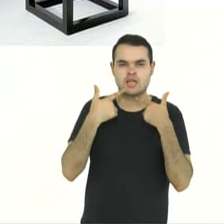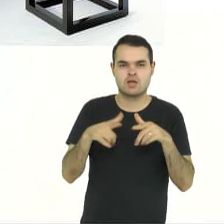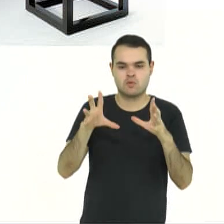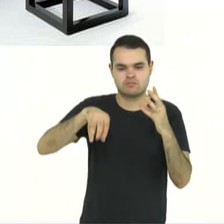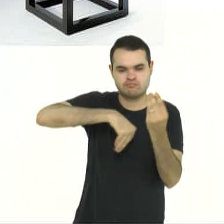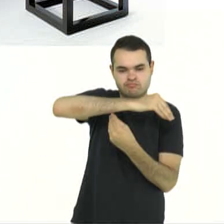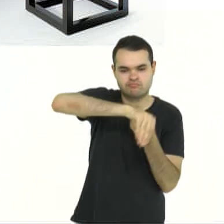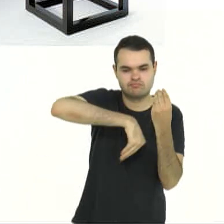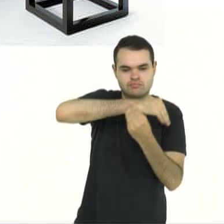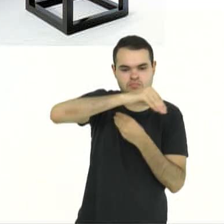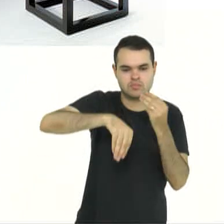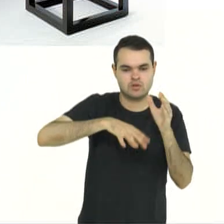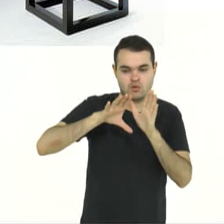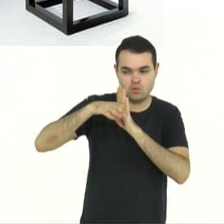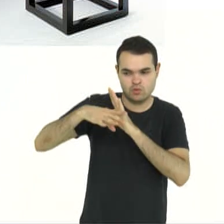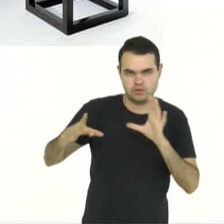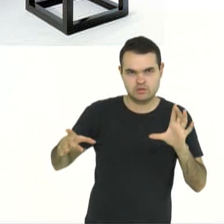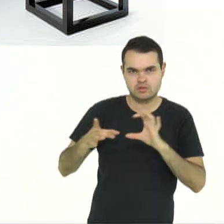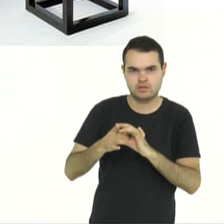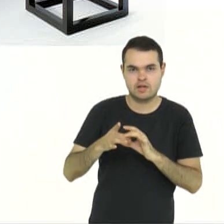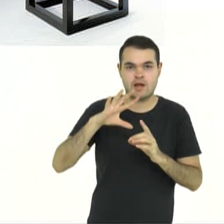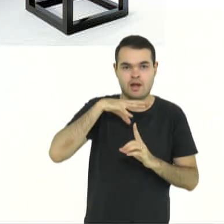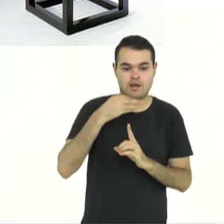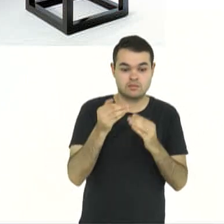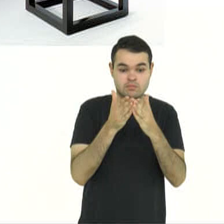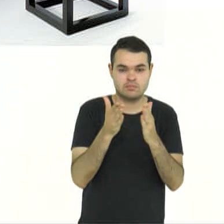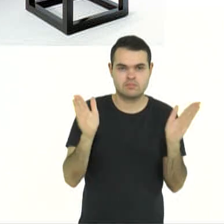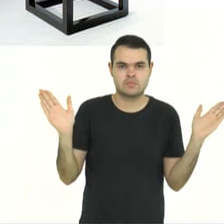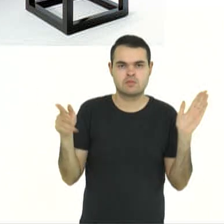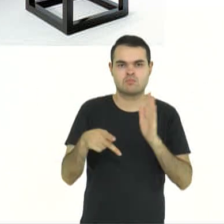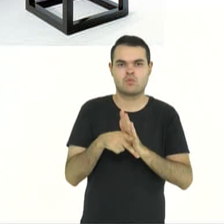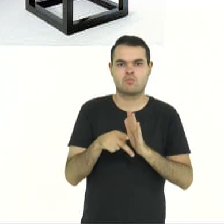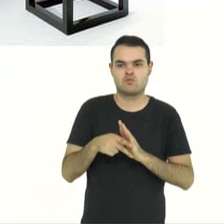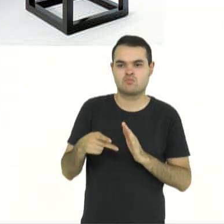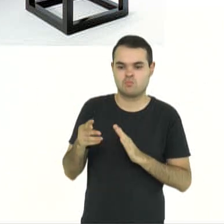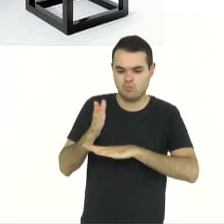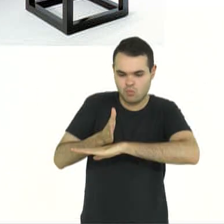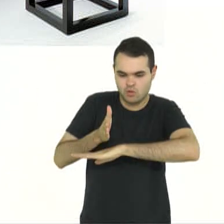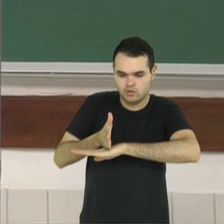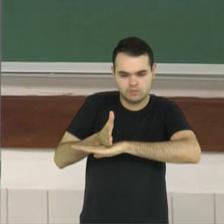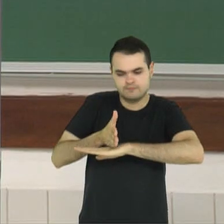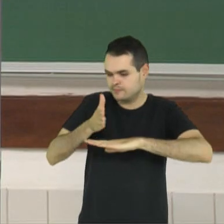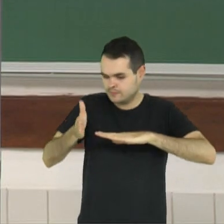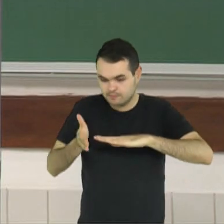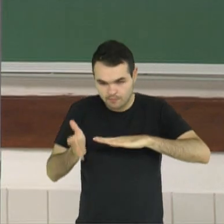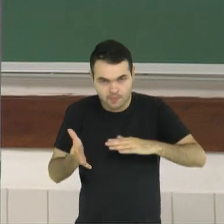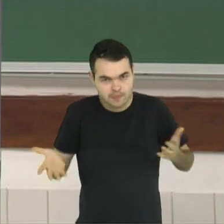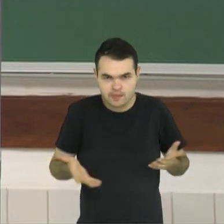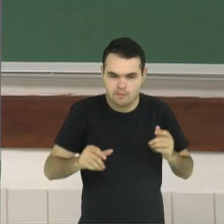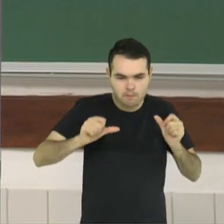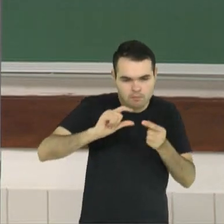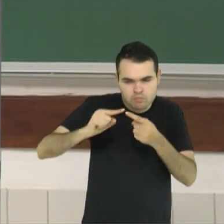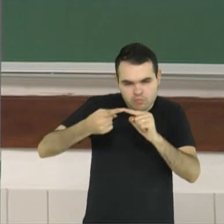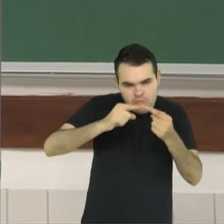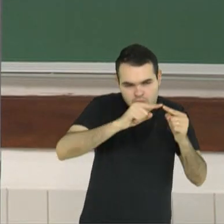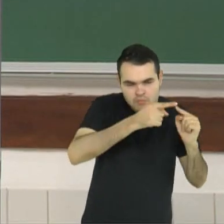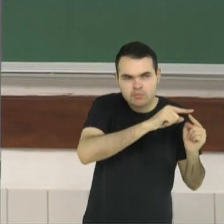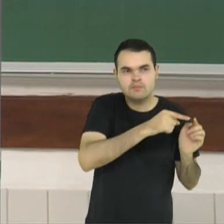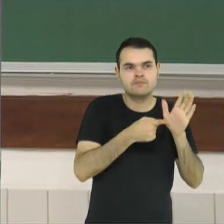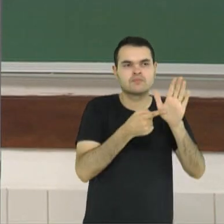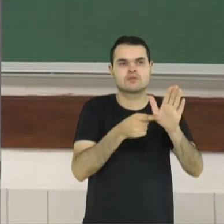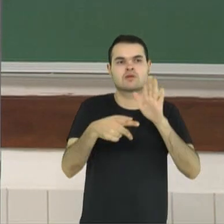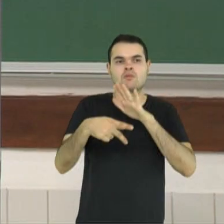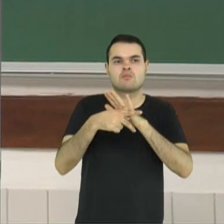em conjunto em prol do conceito. A arte amplia a temática modernista e traz novas soluções combinatórias. Essa obra